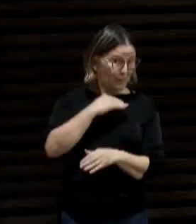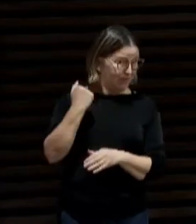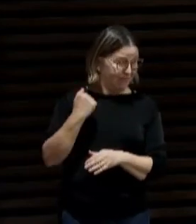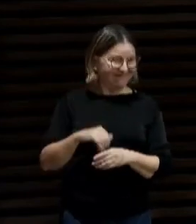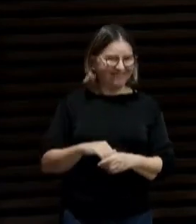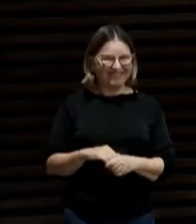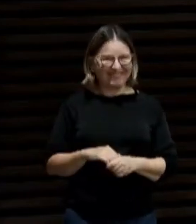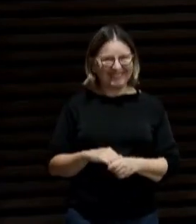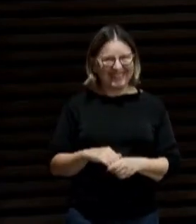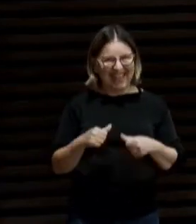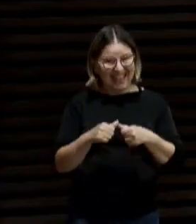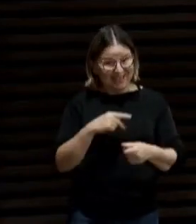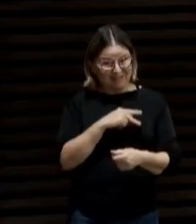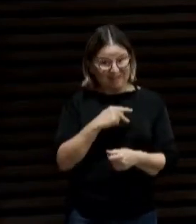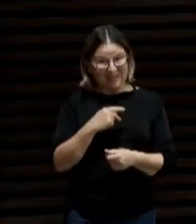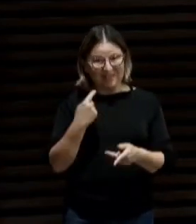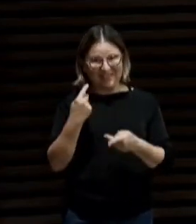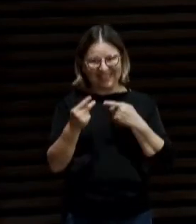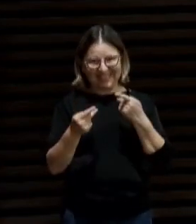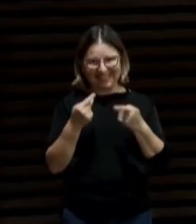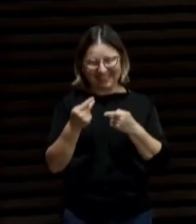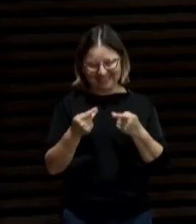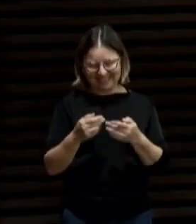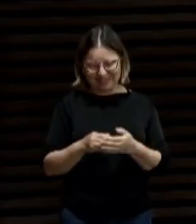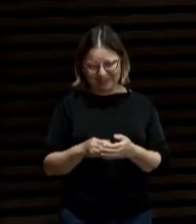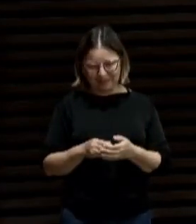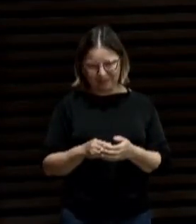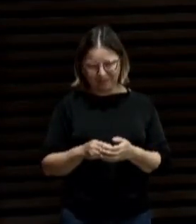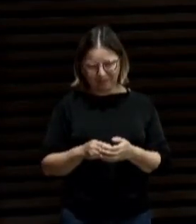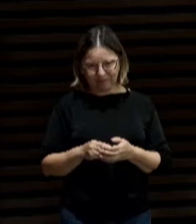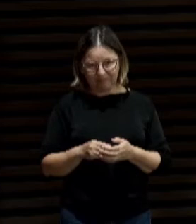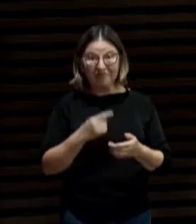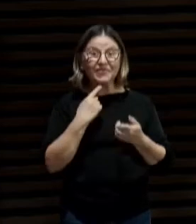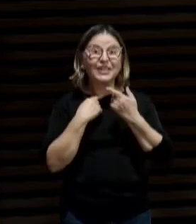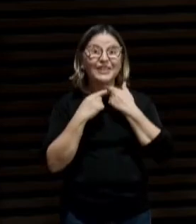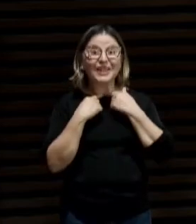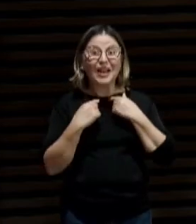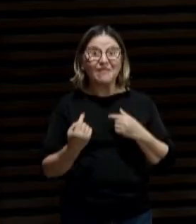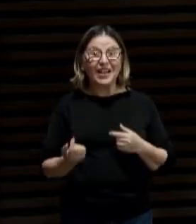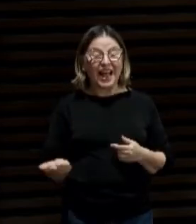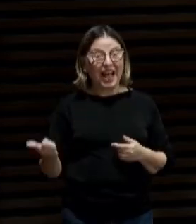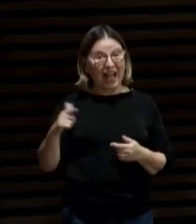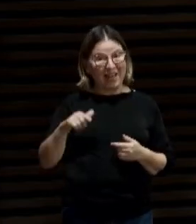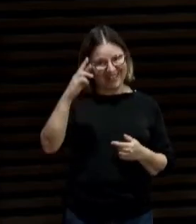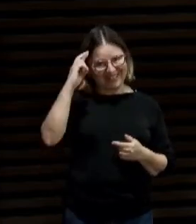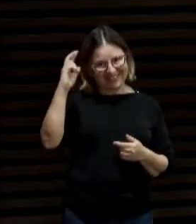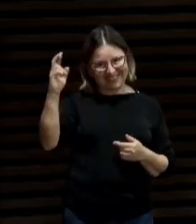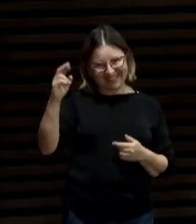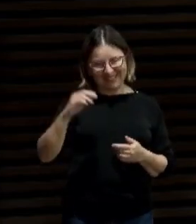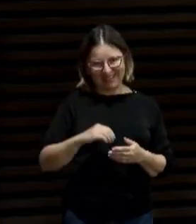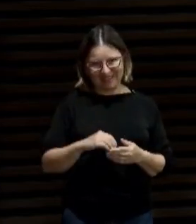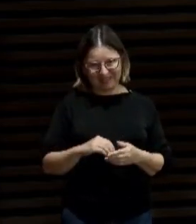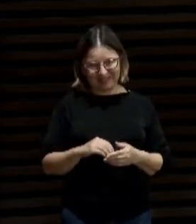Eu aspiro ser revestido. E ele aspirava, Paulo aspirava a volta do Senhor. E aqui eu quero fazer um parêntese, meus